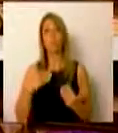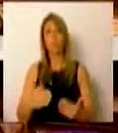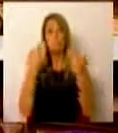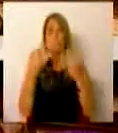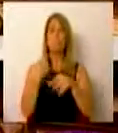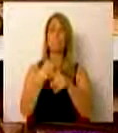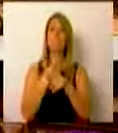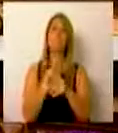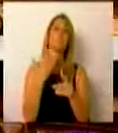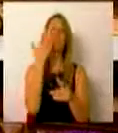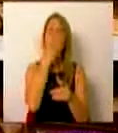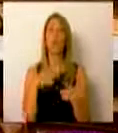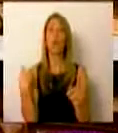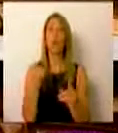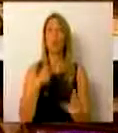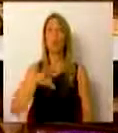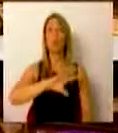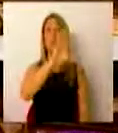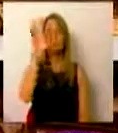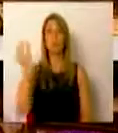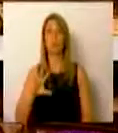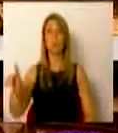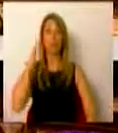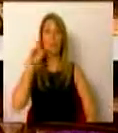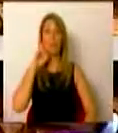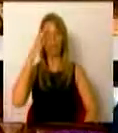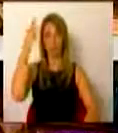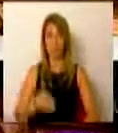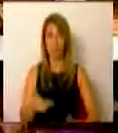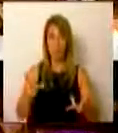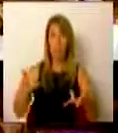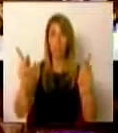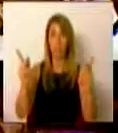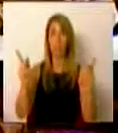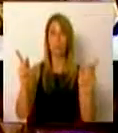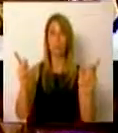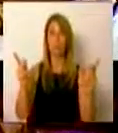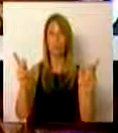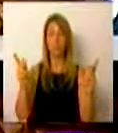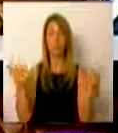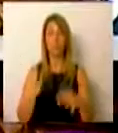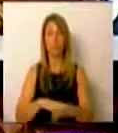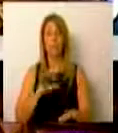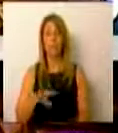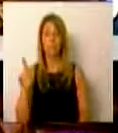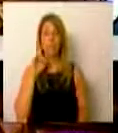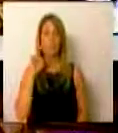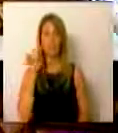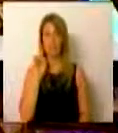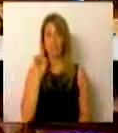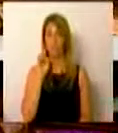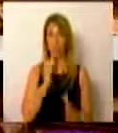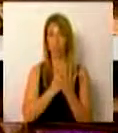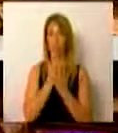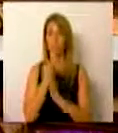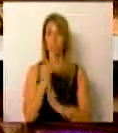sempre quisemos que fosse, um espaço de segurança, de justiça e de liberdade, e é precisamente na defesa desses valores que não